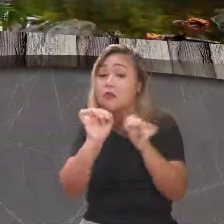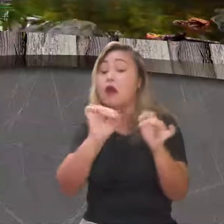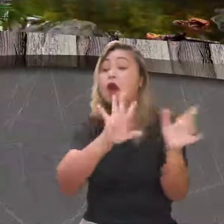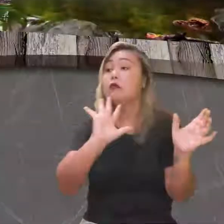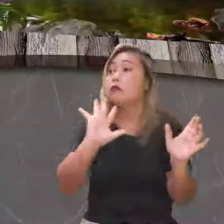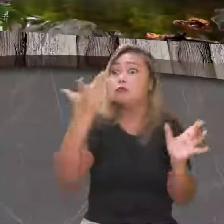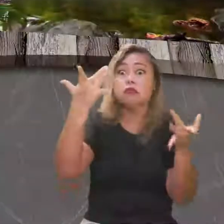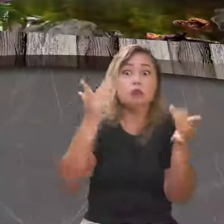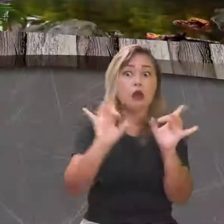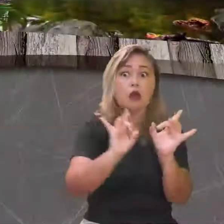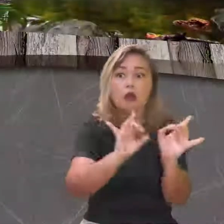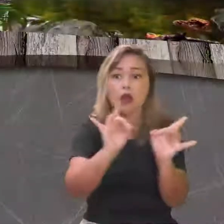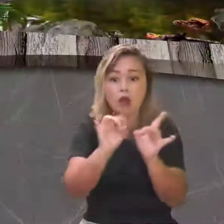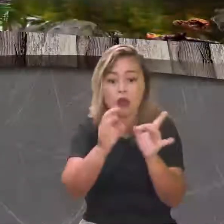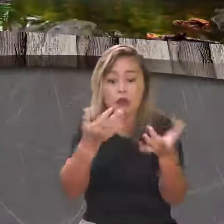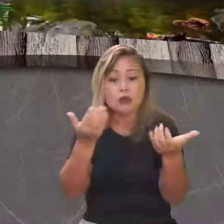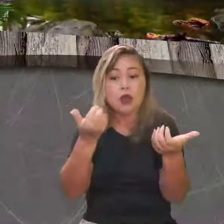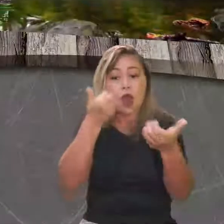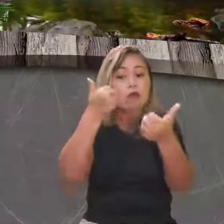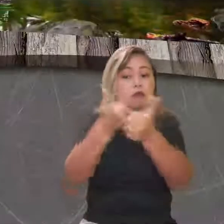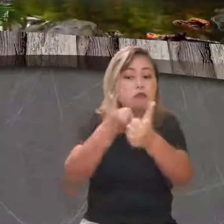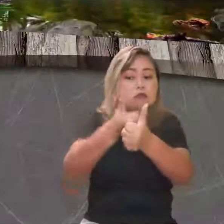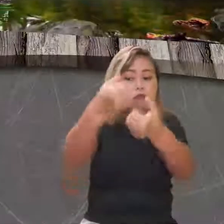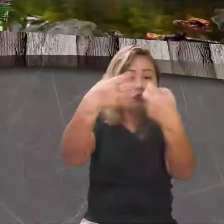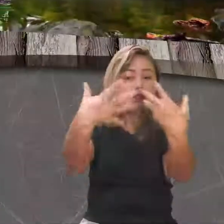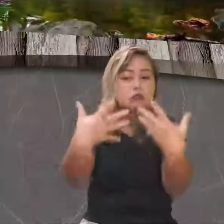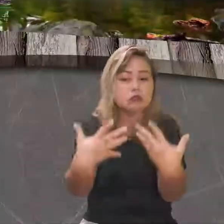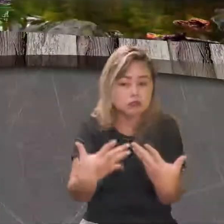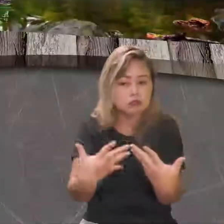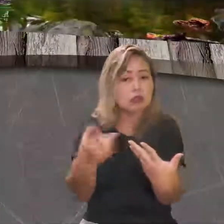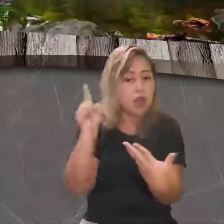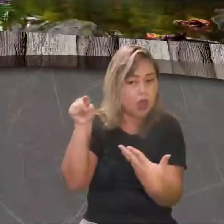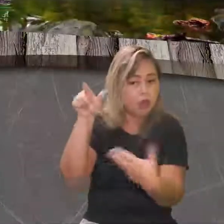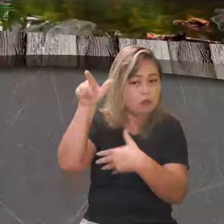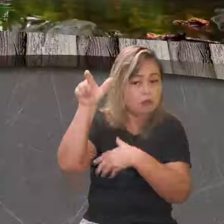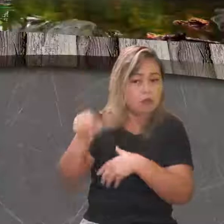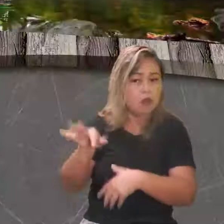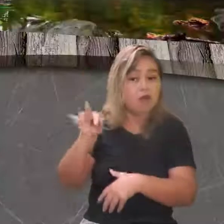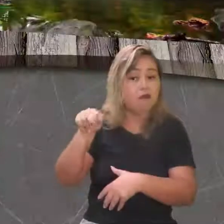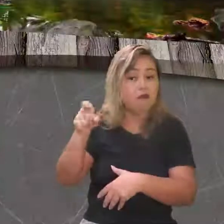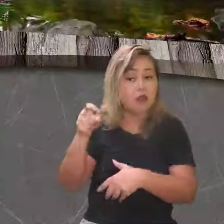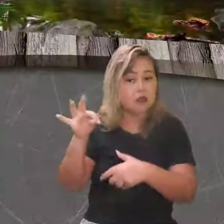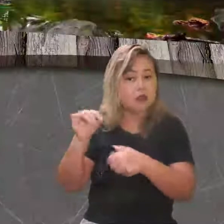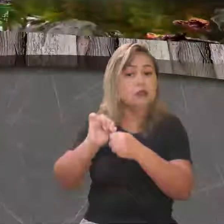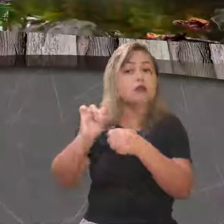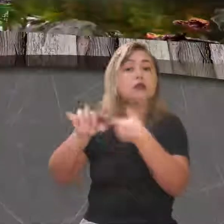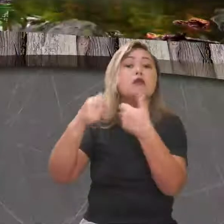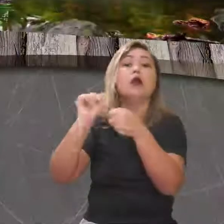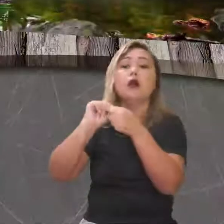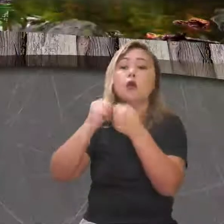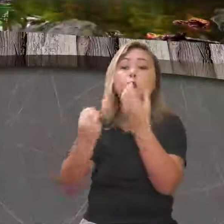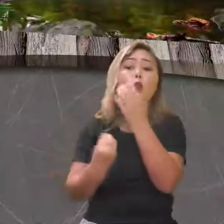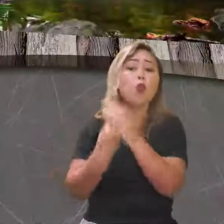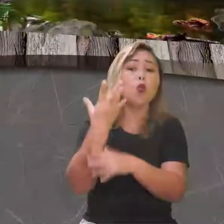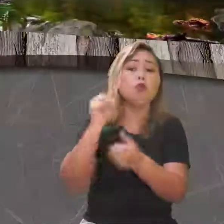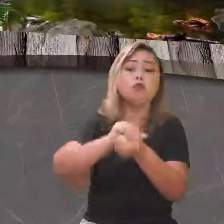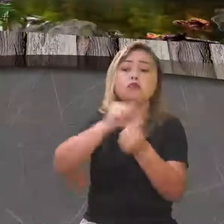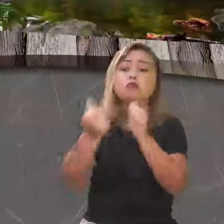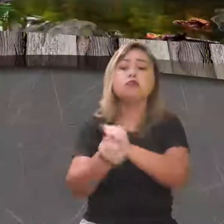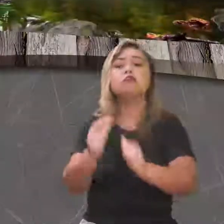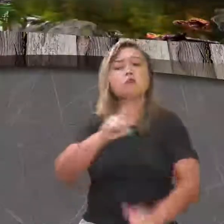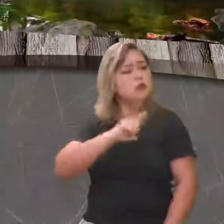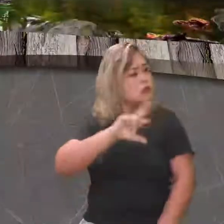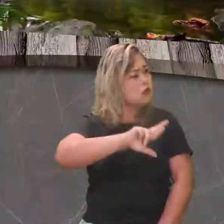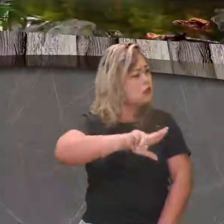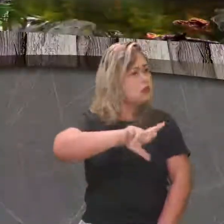Esses eventos especiais é que eles vão tentar explicar os fixistas, como é que surgiam essas modificações todas, porque